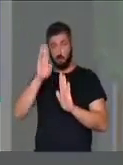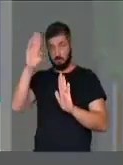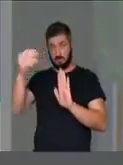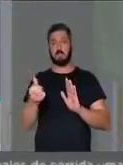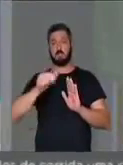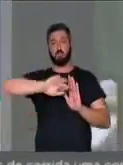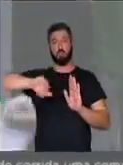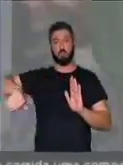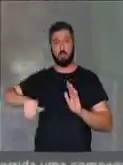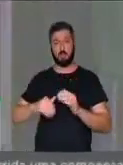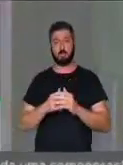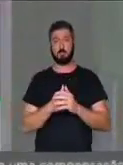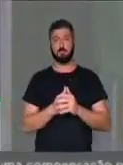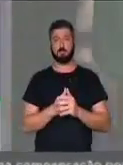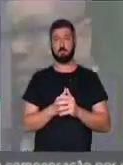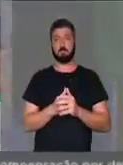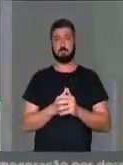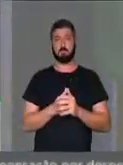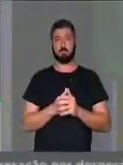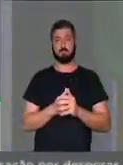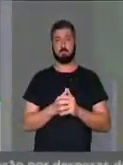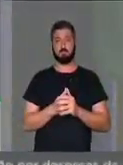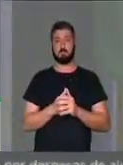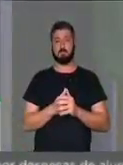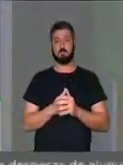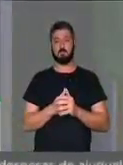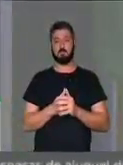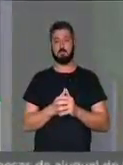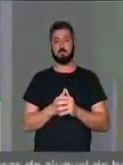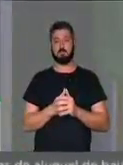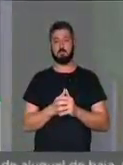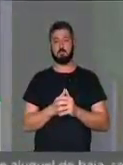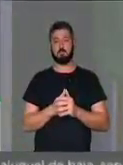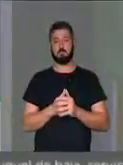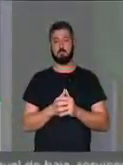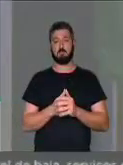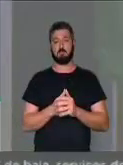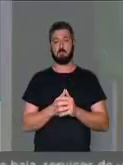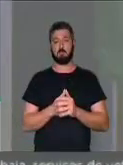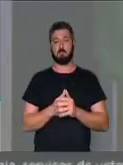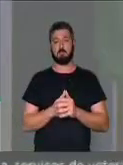regimentalmente previsto, foram apresentadas 4 emendas de plenário.